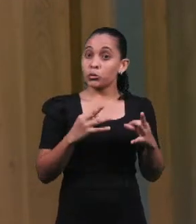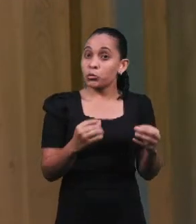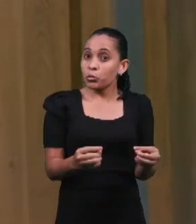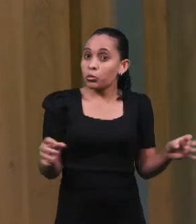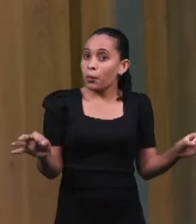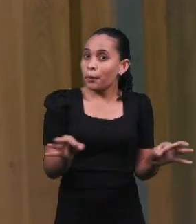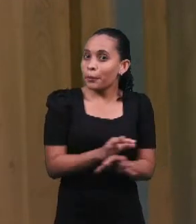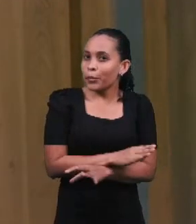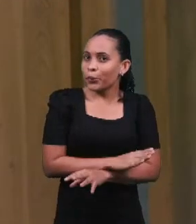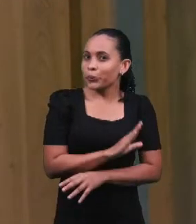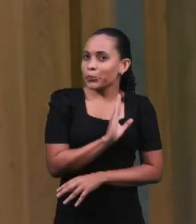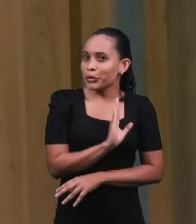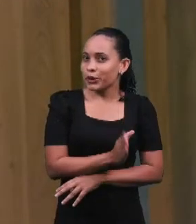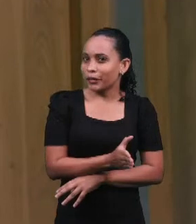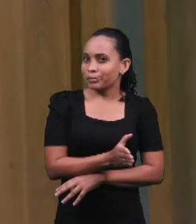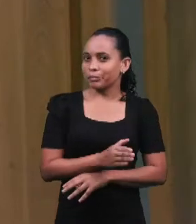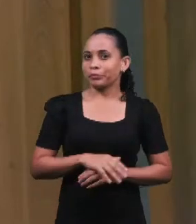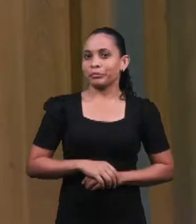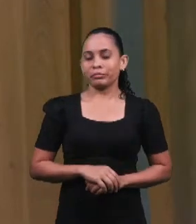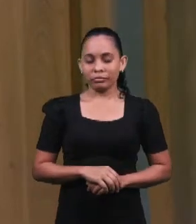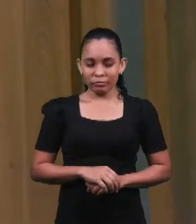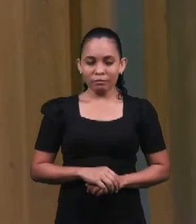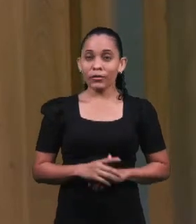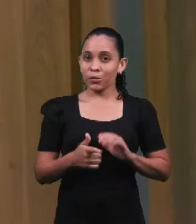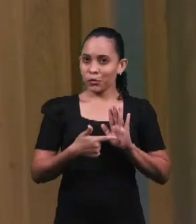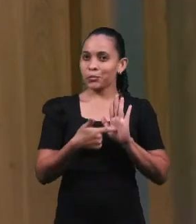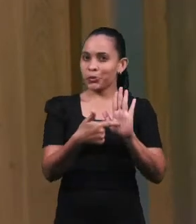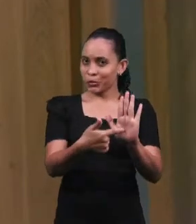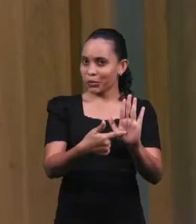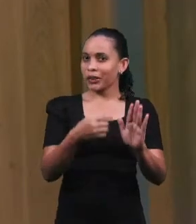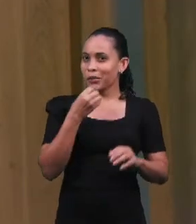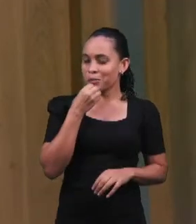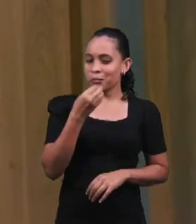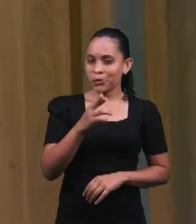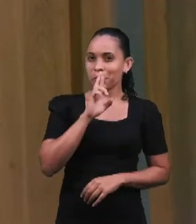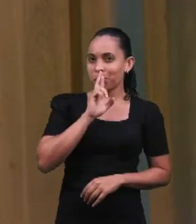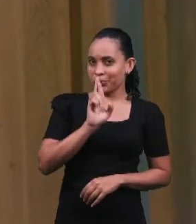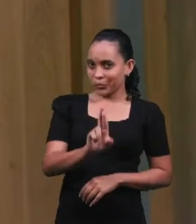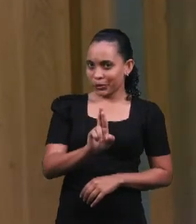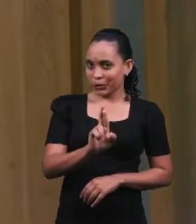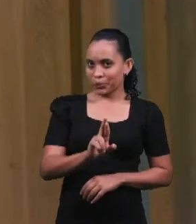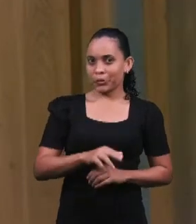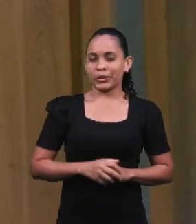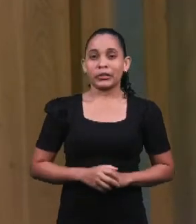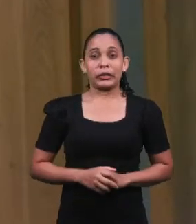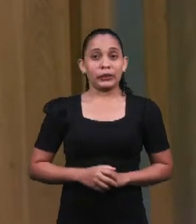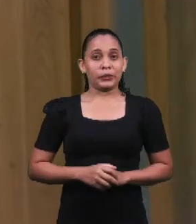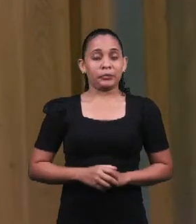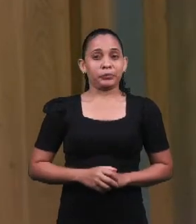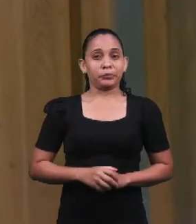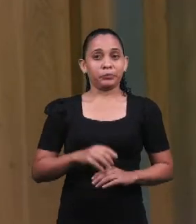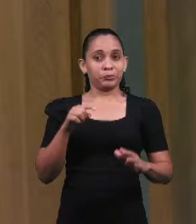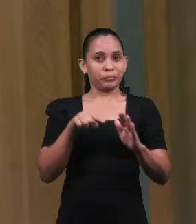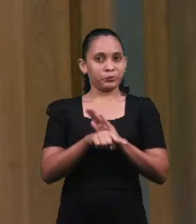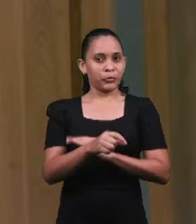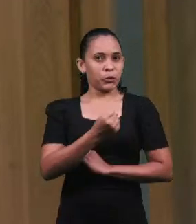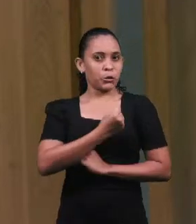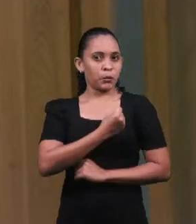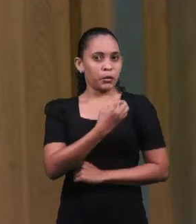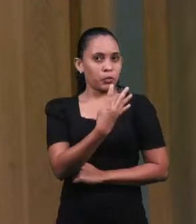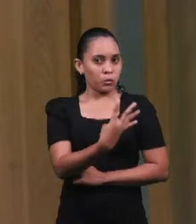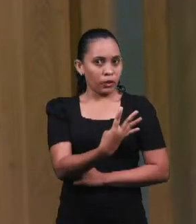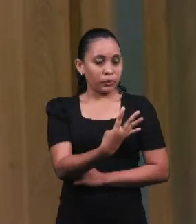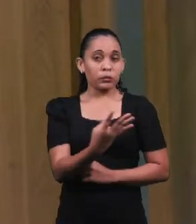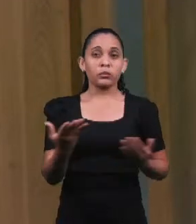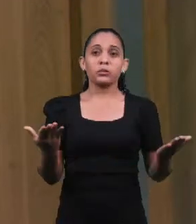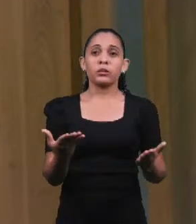está preparado. Muito bem colocado aqui nas nossas respostas à pergunta número 4. Falta agora a pergunta número 5 e